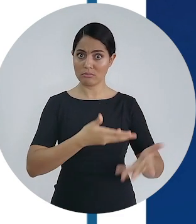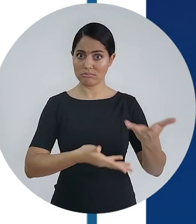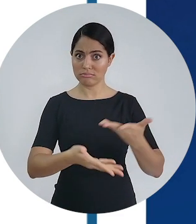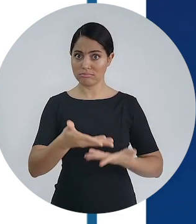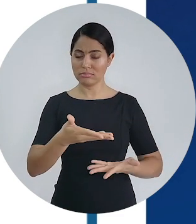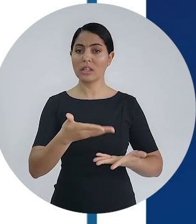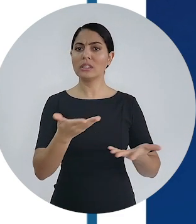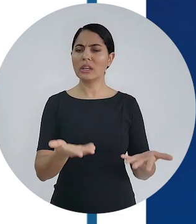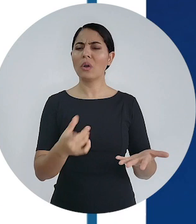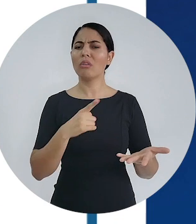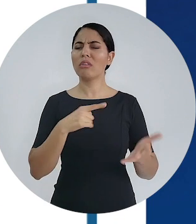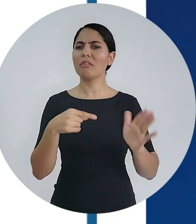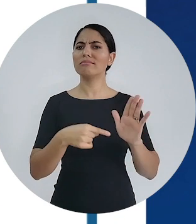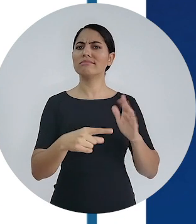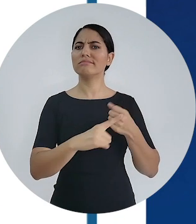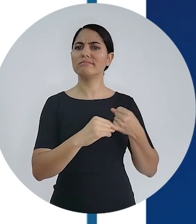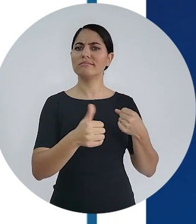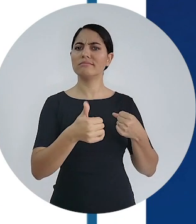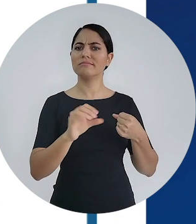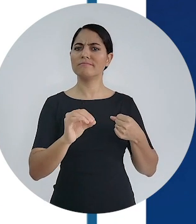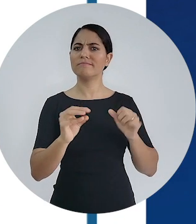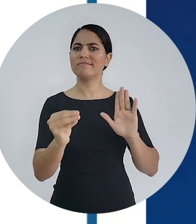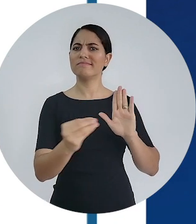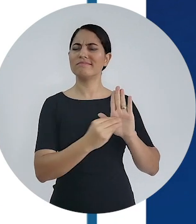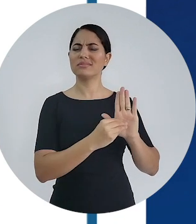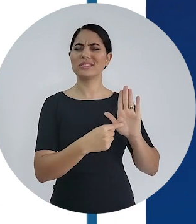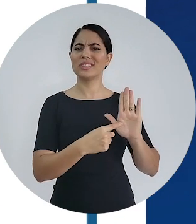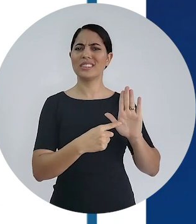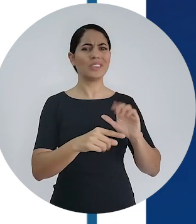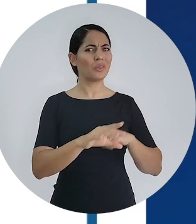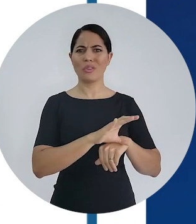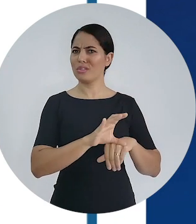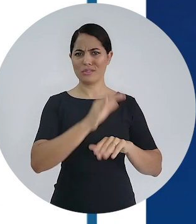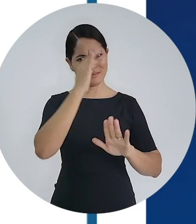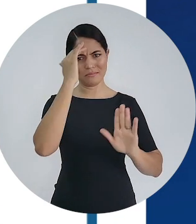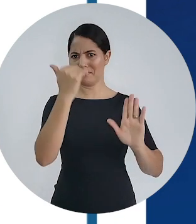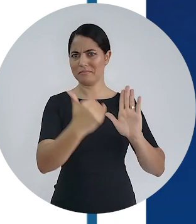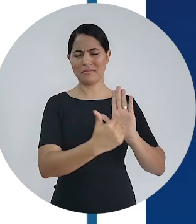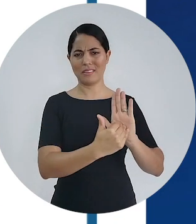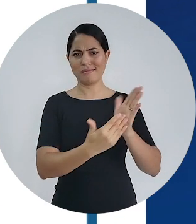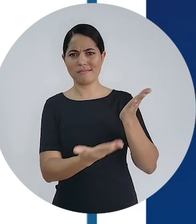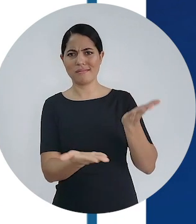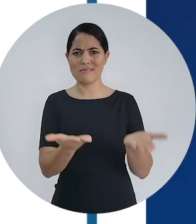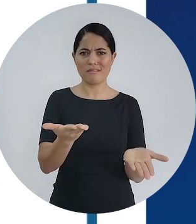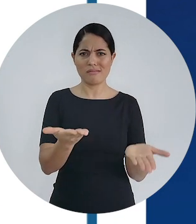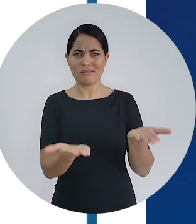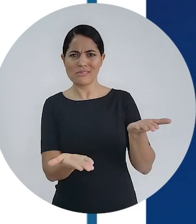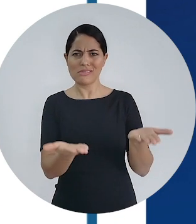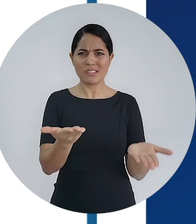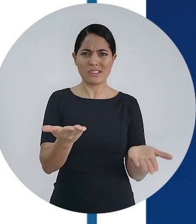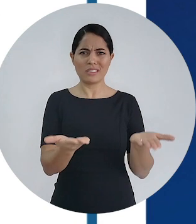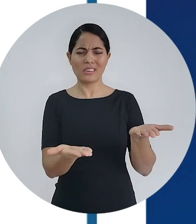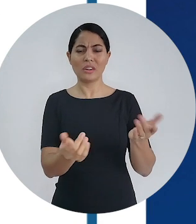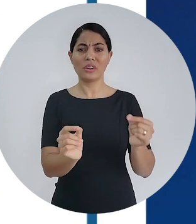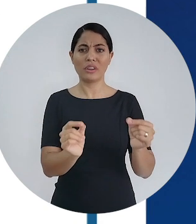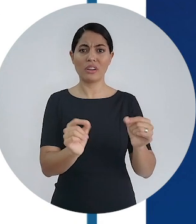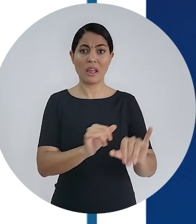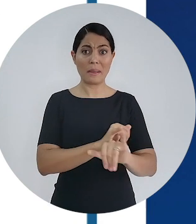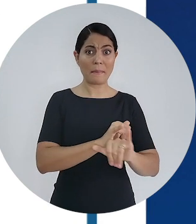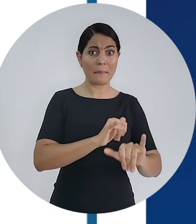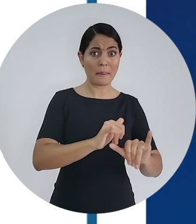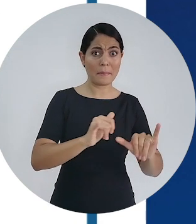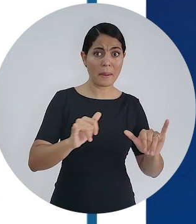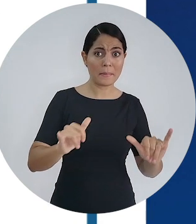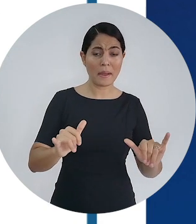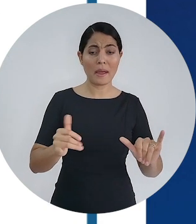comunicação social. A OAB apontou que o dispositivo continha inconstitucionalidade e que, além disso, gerava um desequilíbrio de